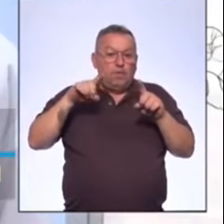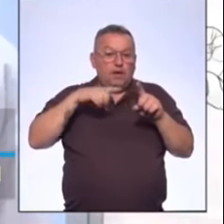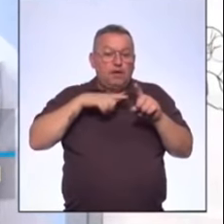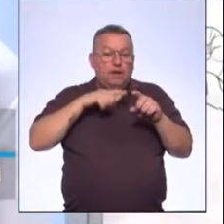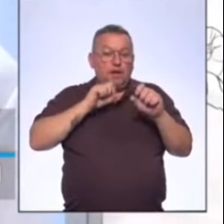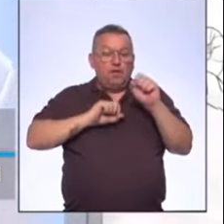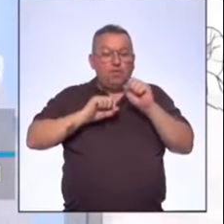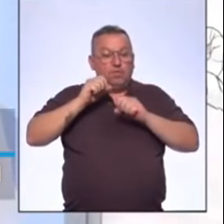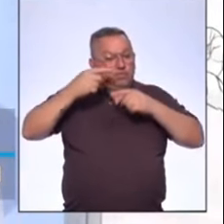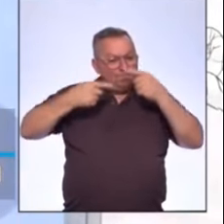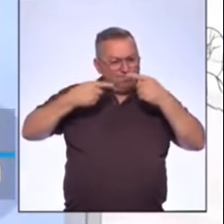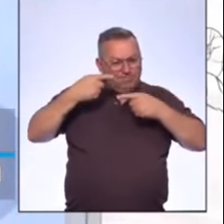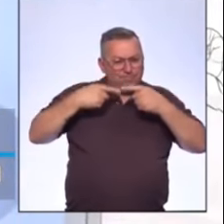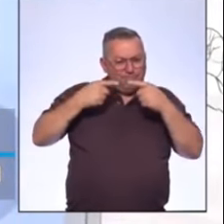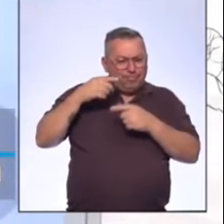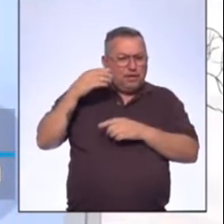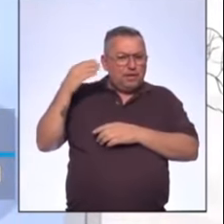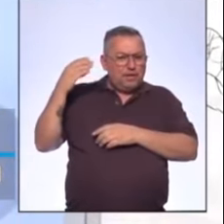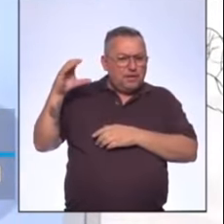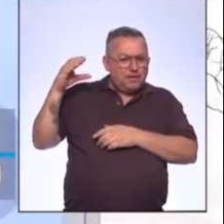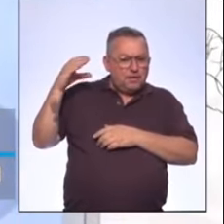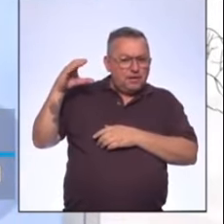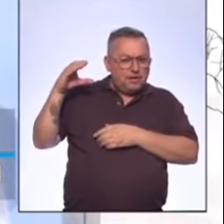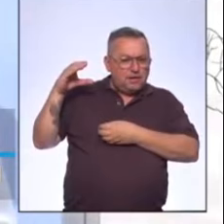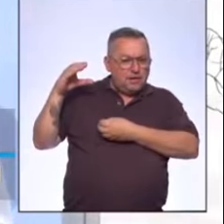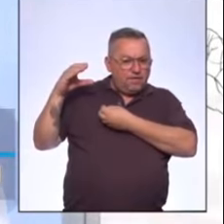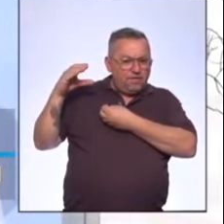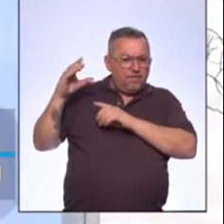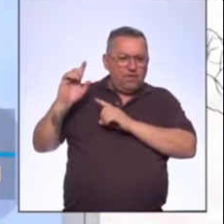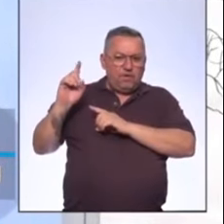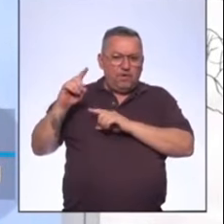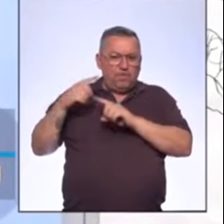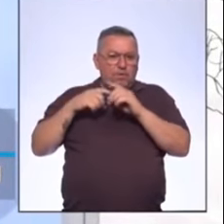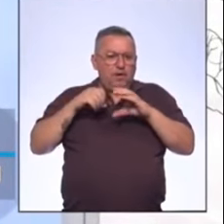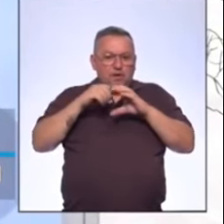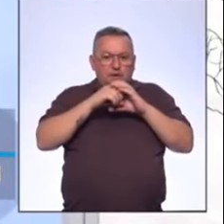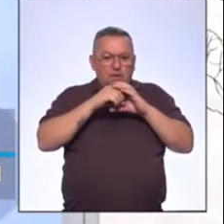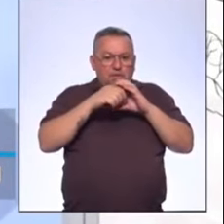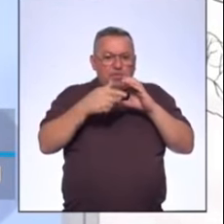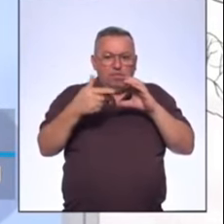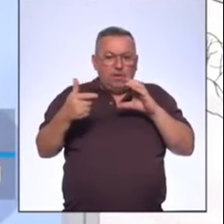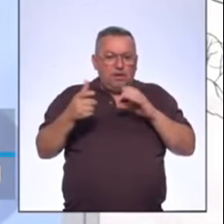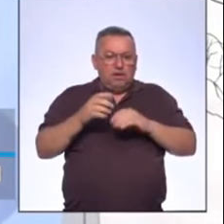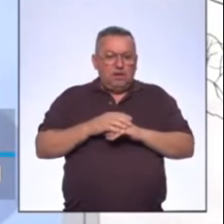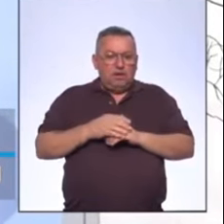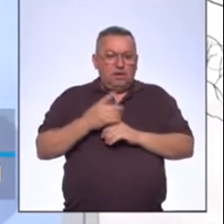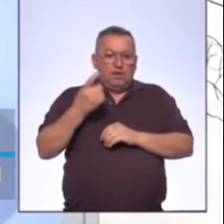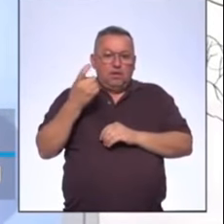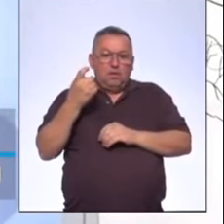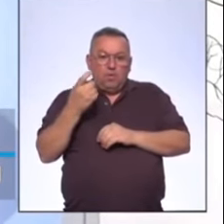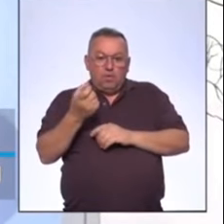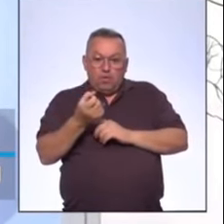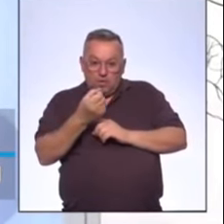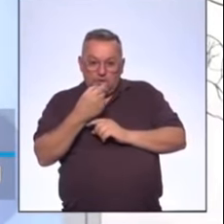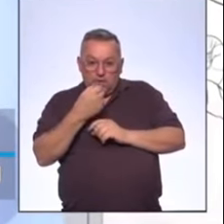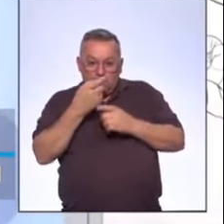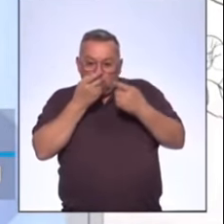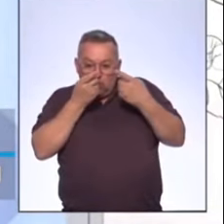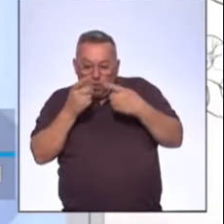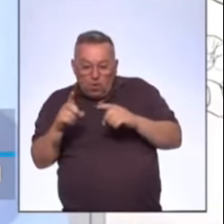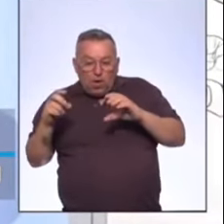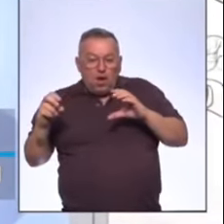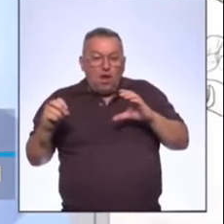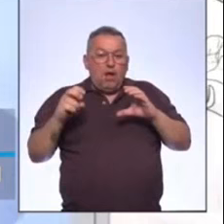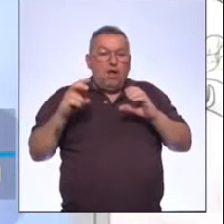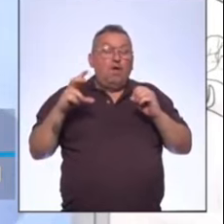uma discussão na ciência se ele é vivo ou não, porque nem célula ele tem. Então, o único remédio contra o